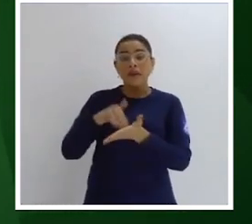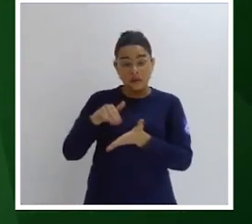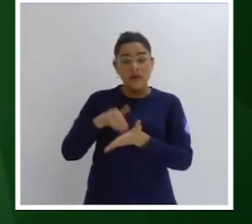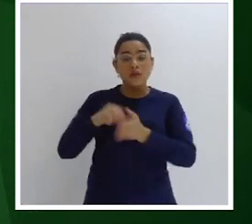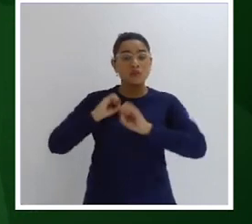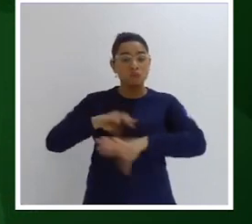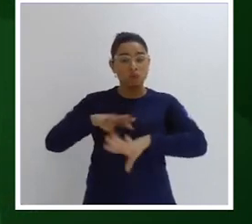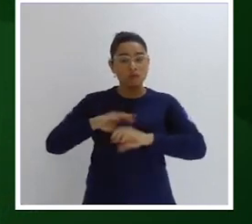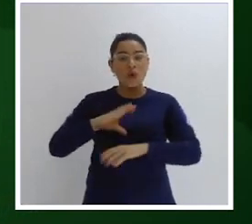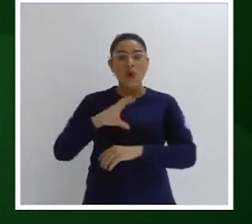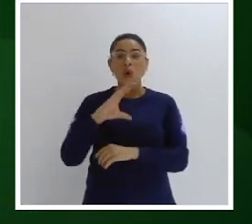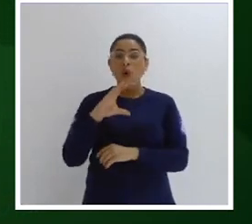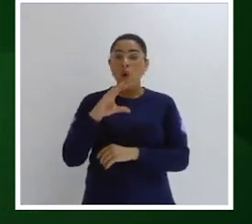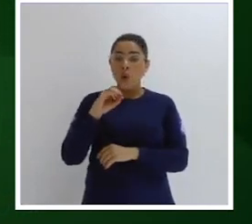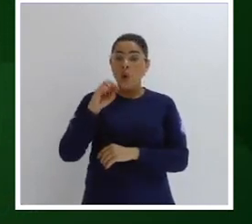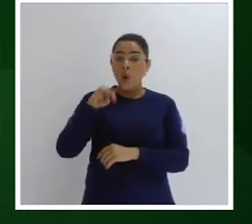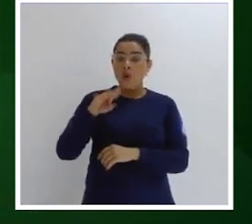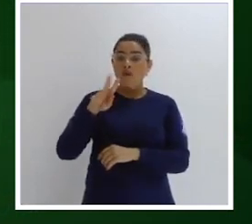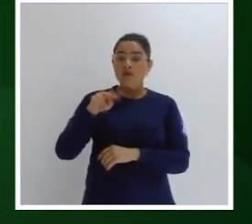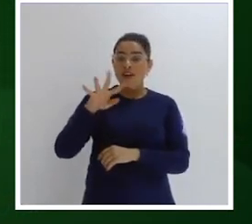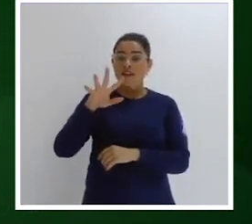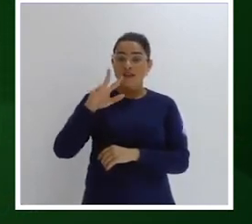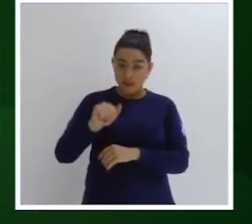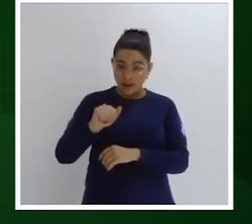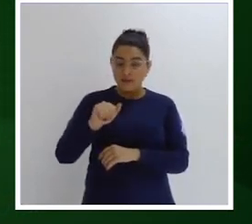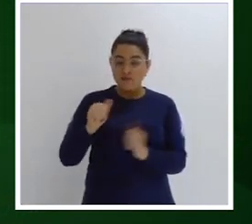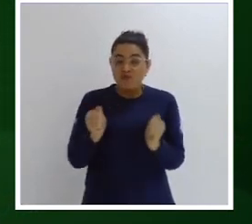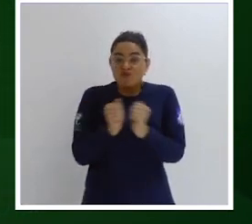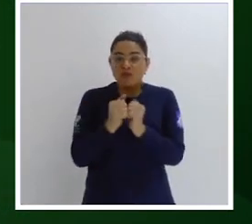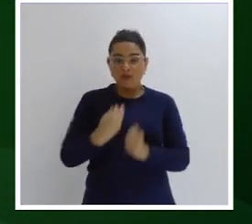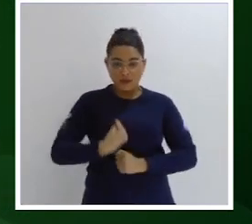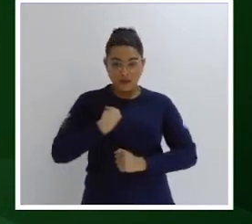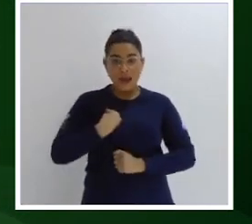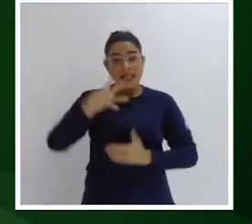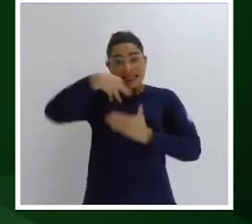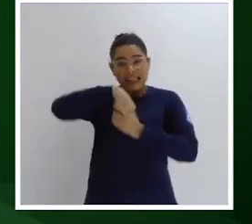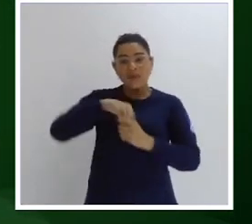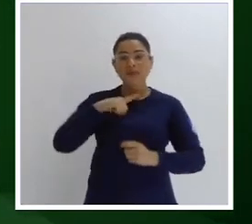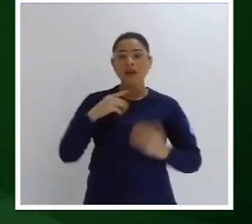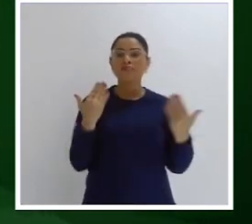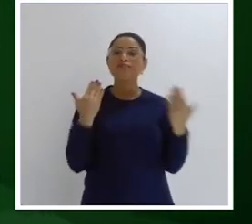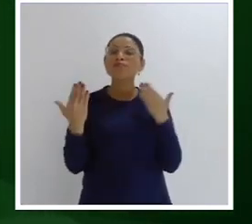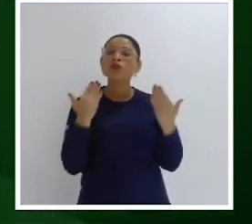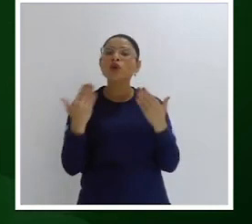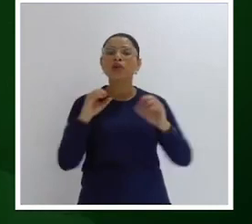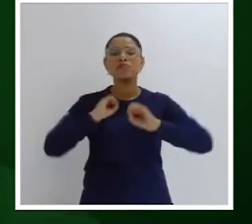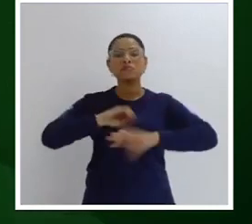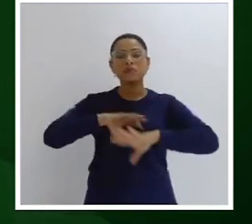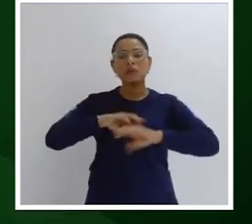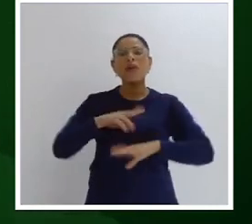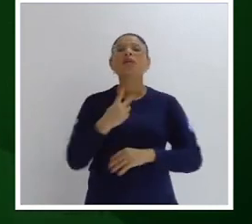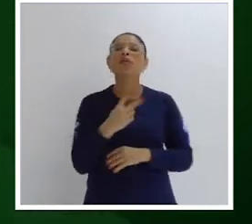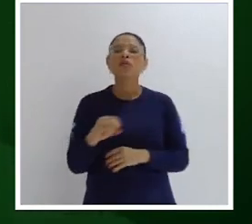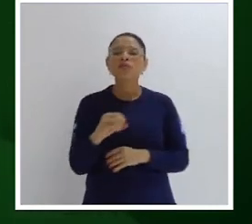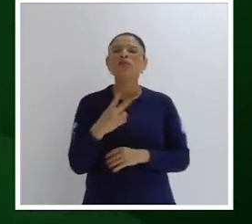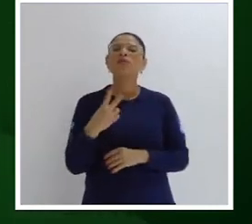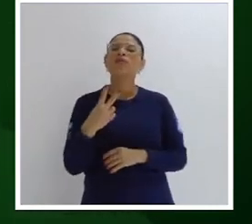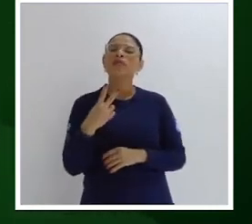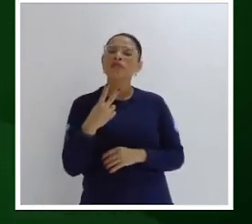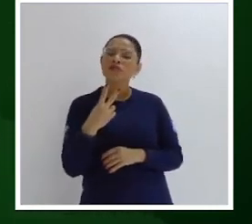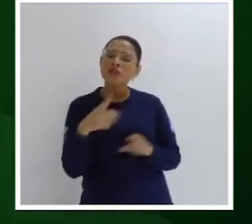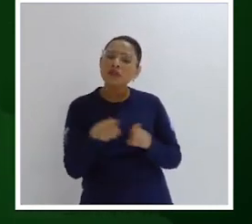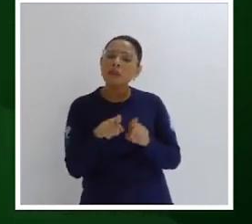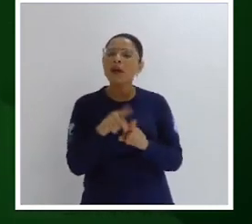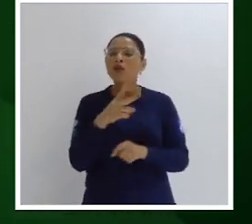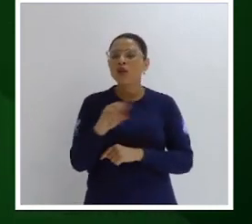e dentro do conviva nós temos os psicólogos da educação então desde 2020 2021